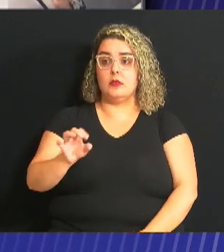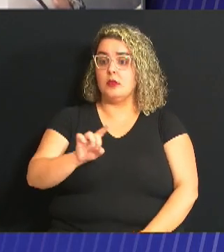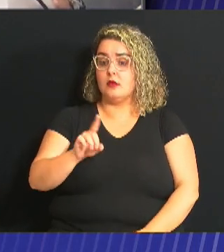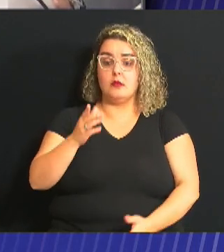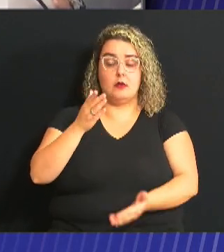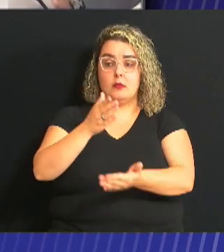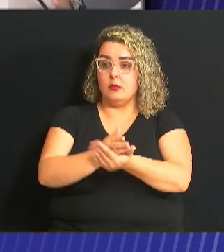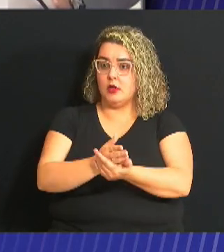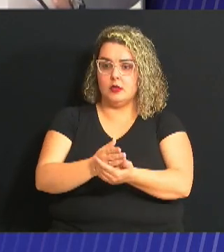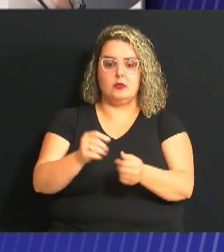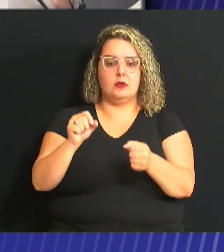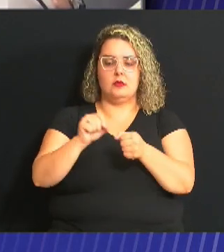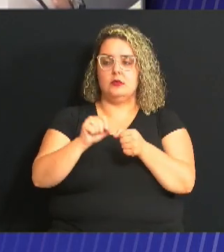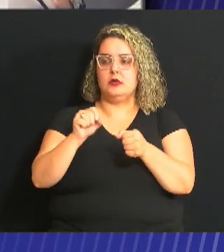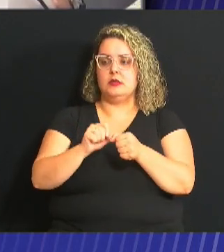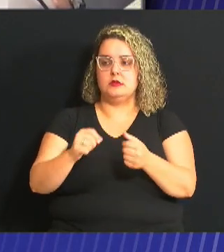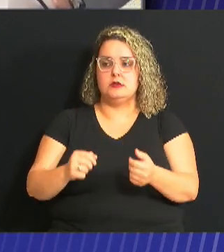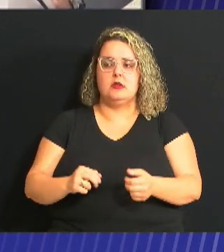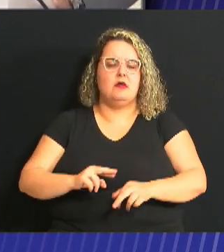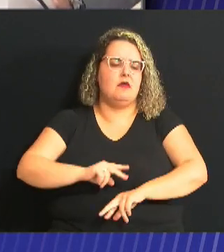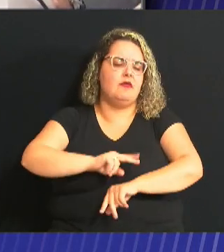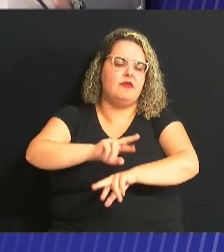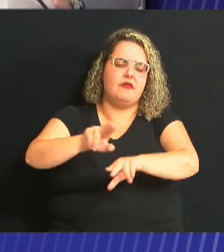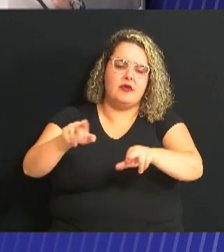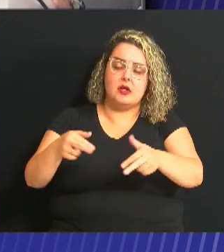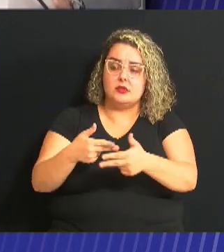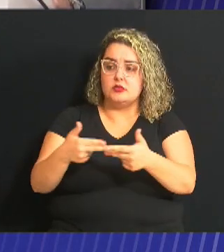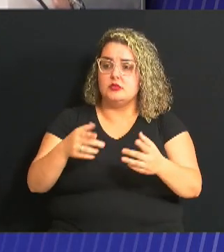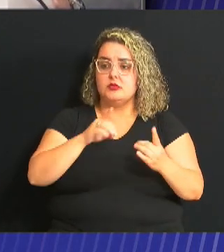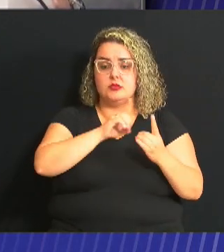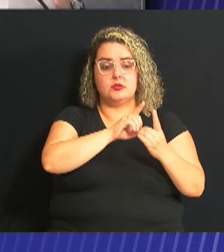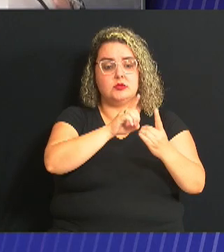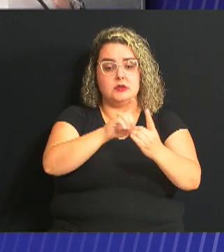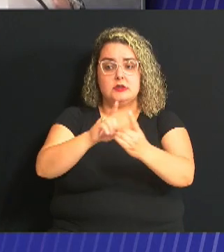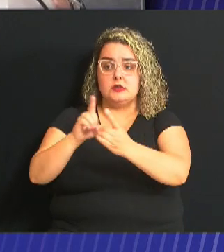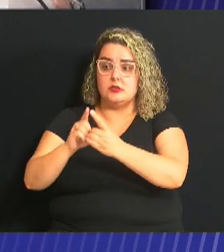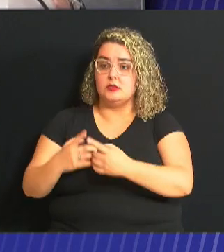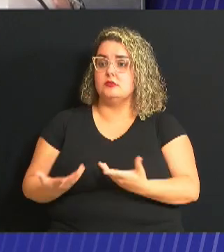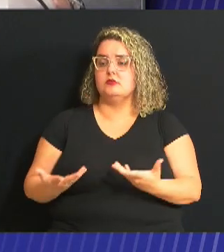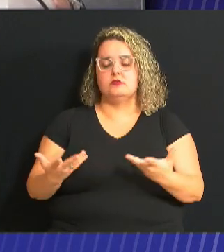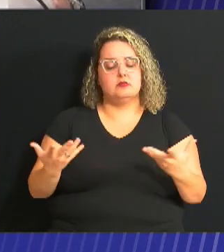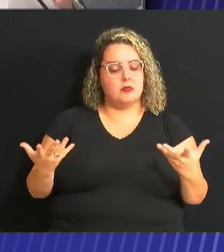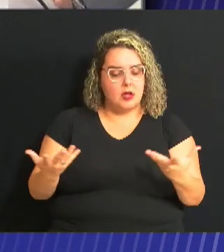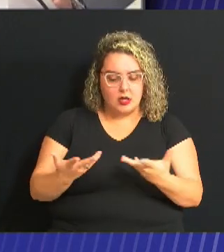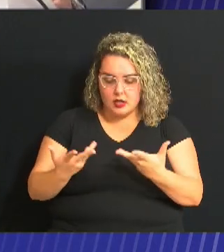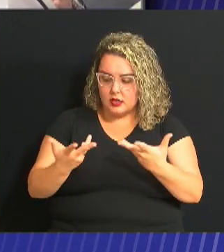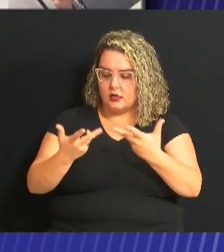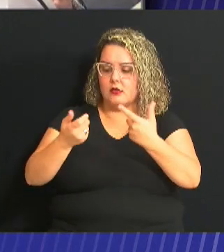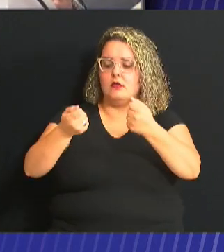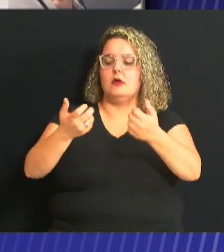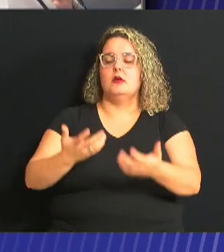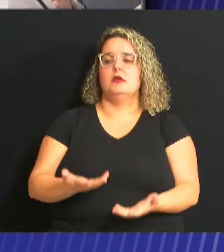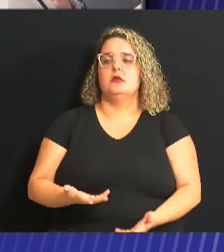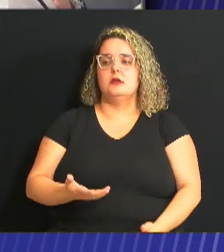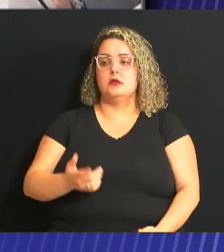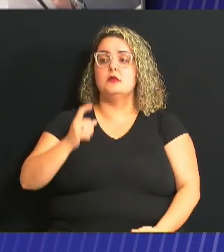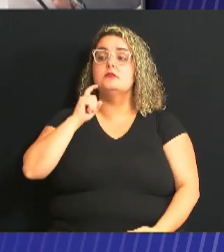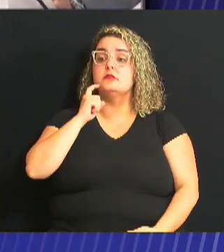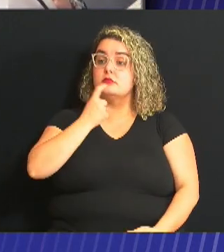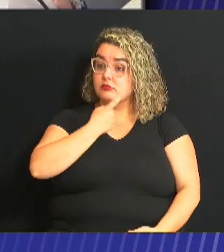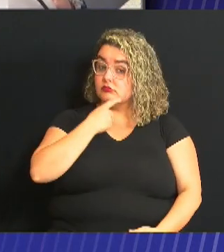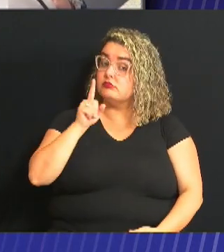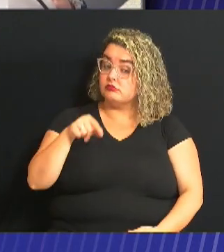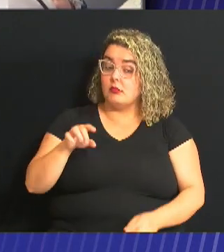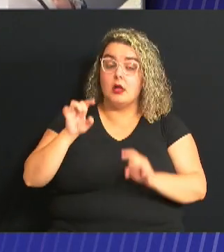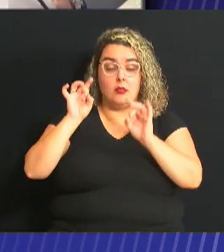em fazer tantos e tantos atendimentos de forma graciosa, né? A odontologia é uma